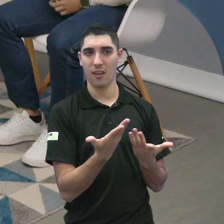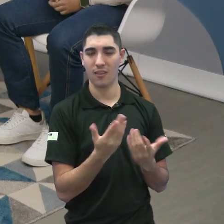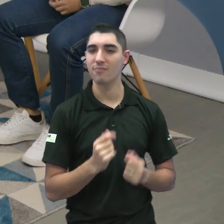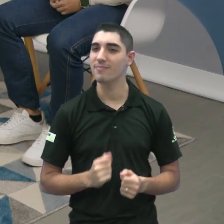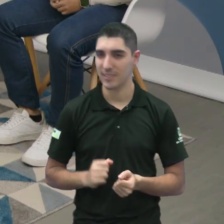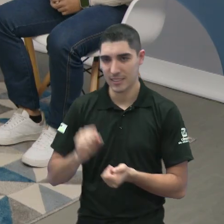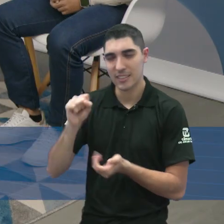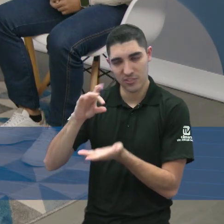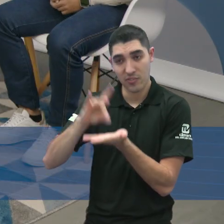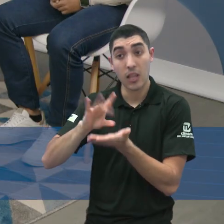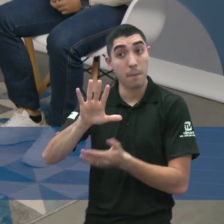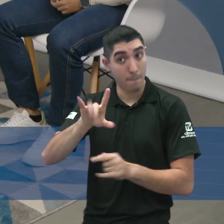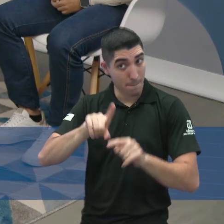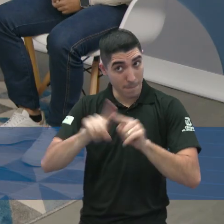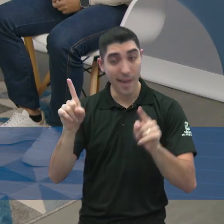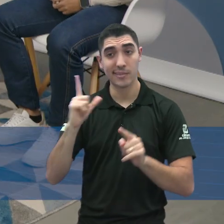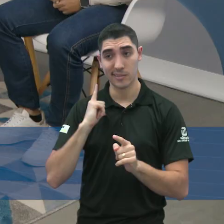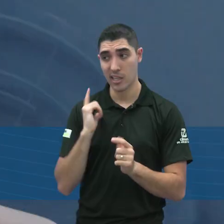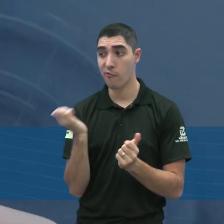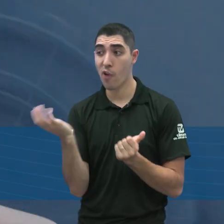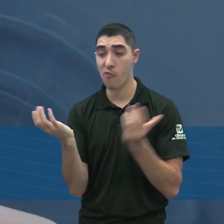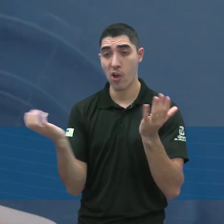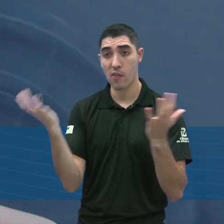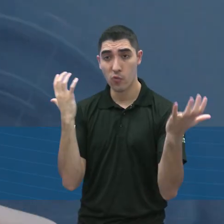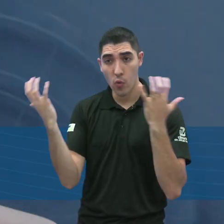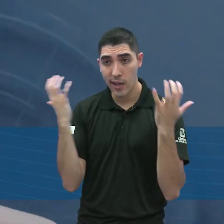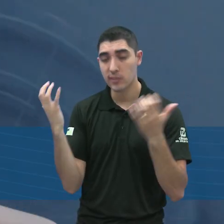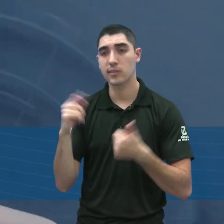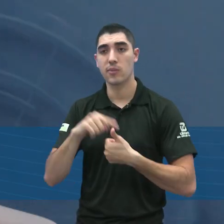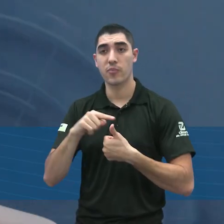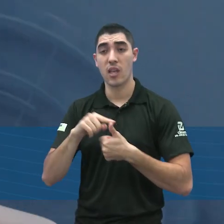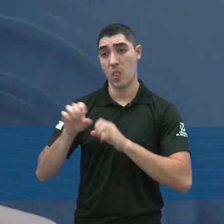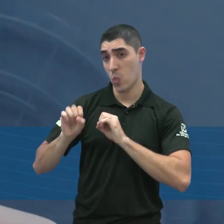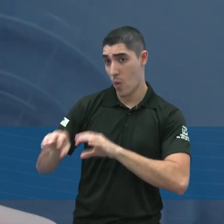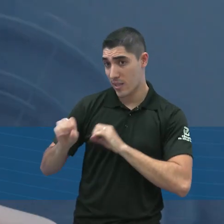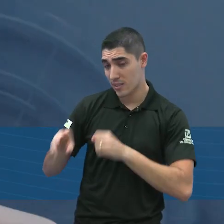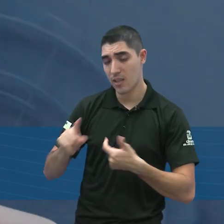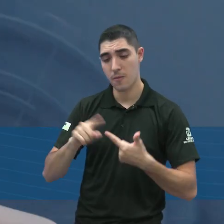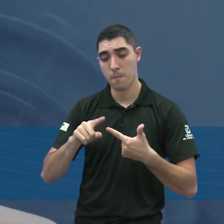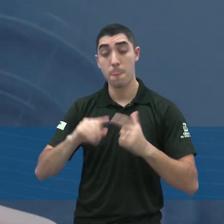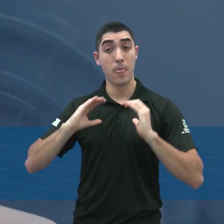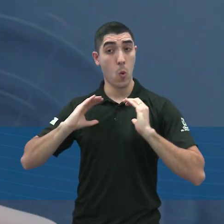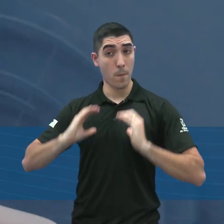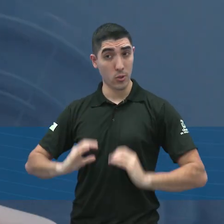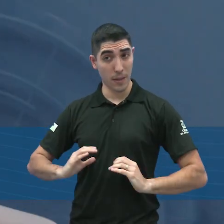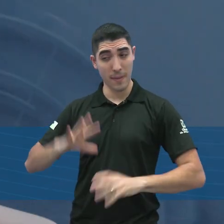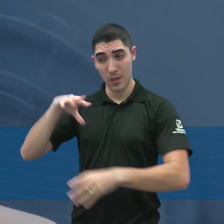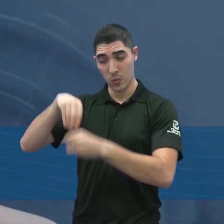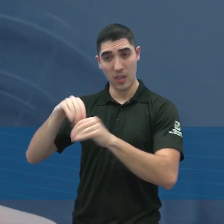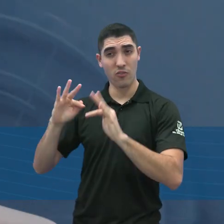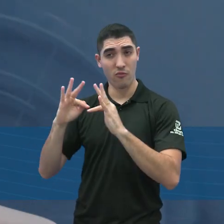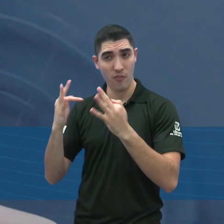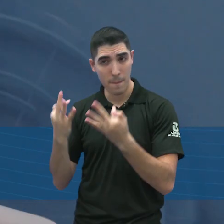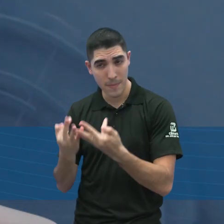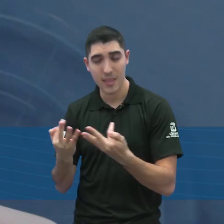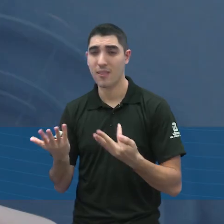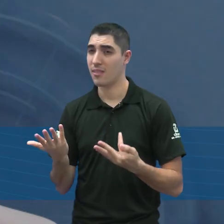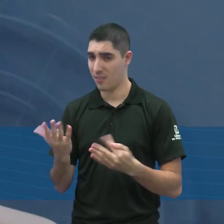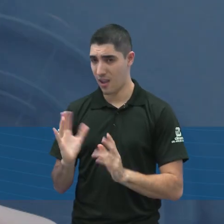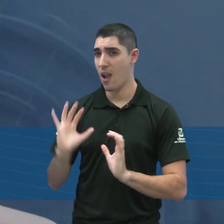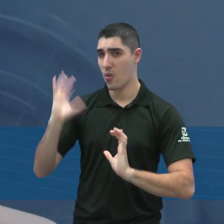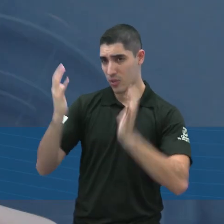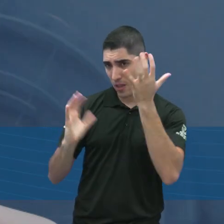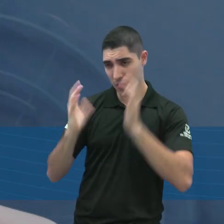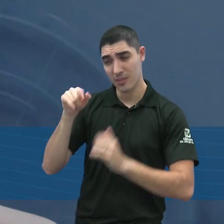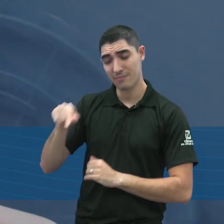são muitas influências, a gente precisa falar sobre isso. Tem a educação, são os comportamentos aprendidos que a gente observa dentro do núcleo